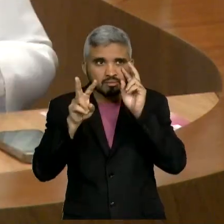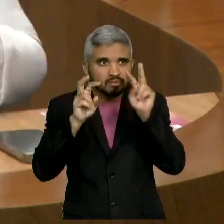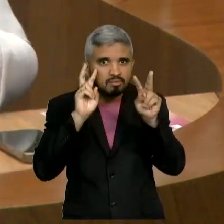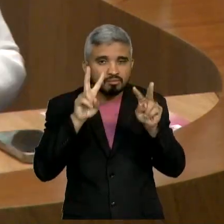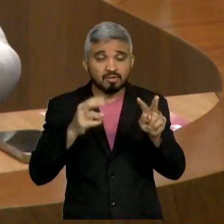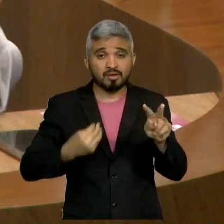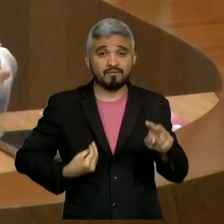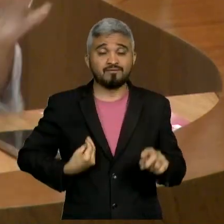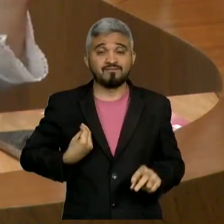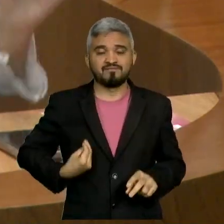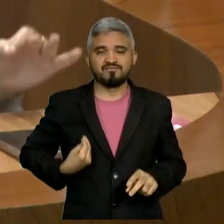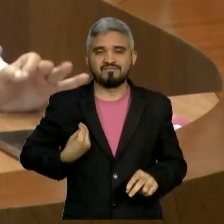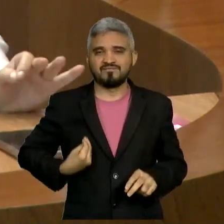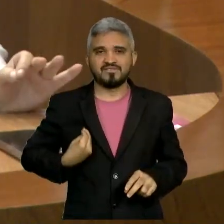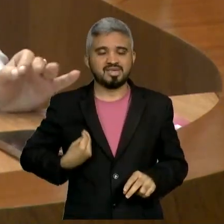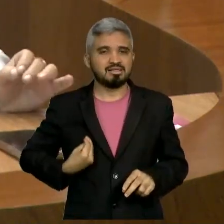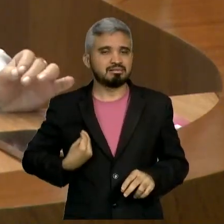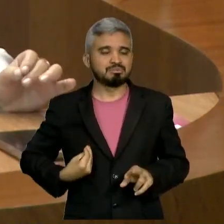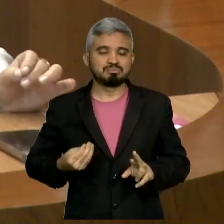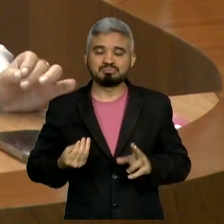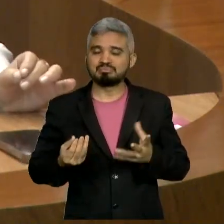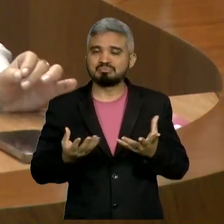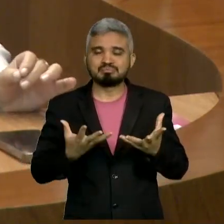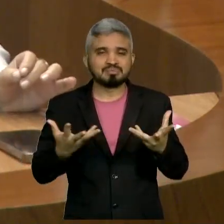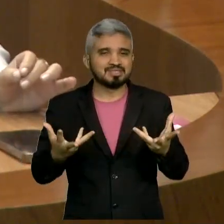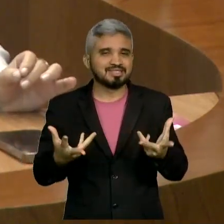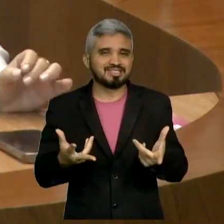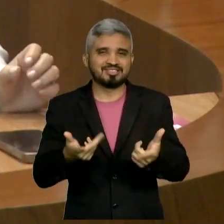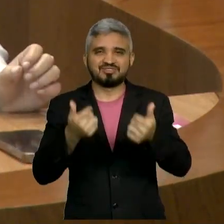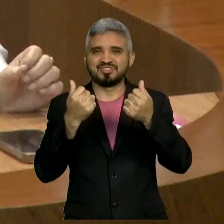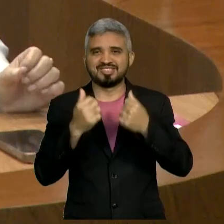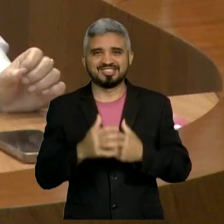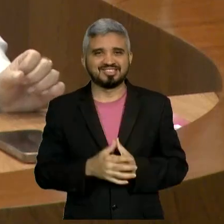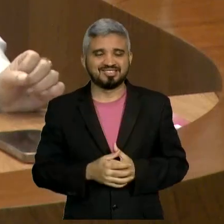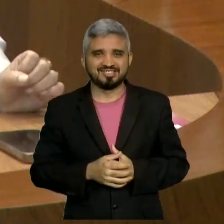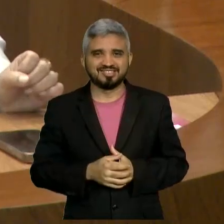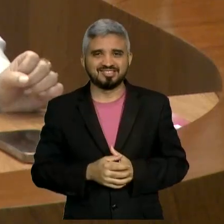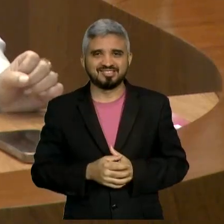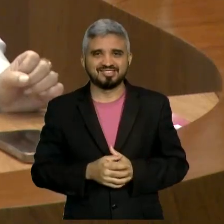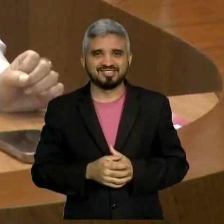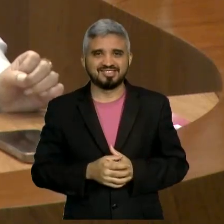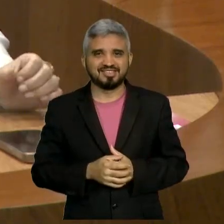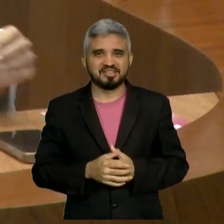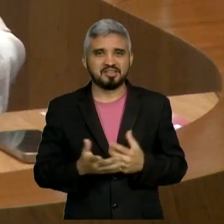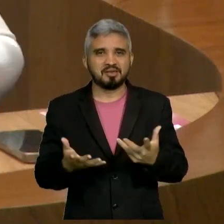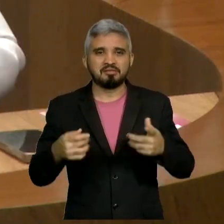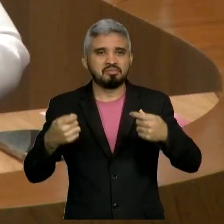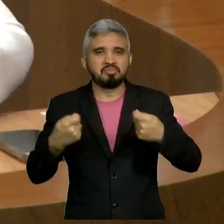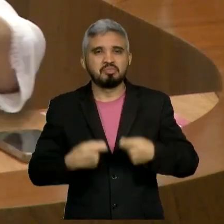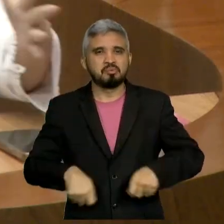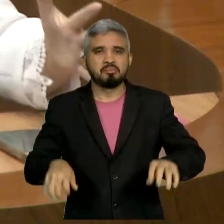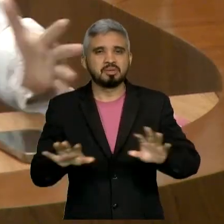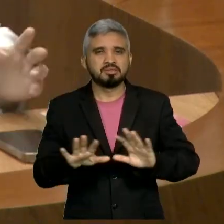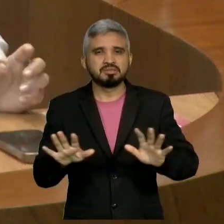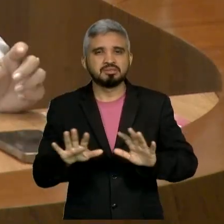vida de uma outra forma, sem a dependência de ter uma pessoa para